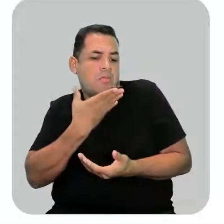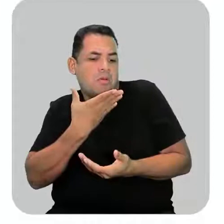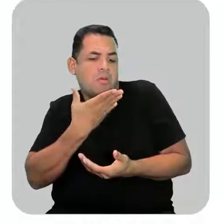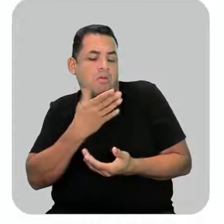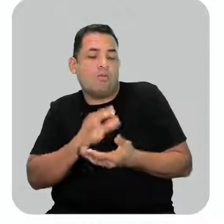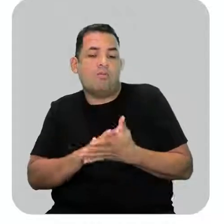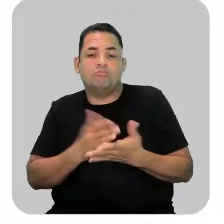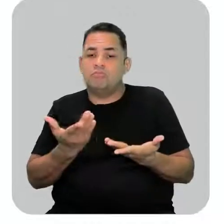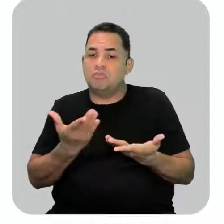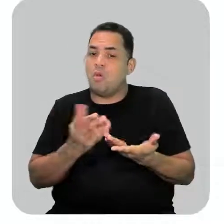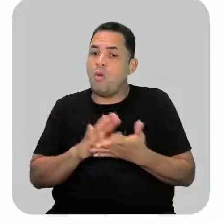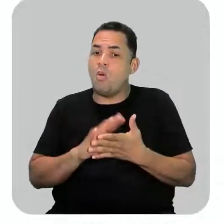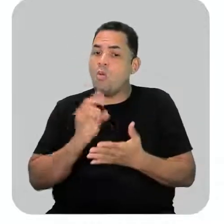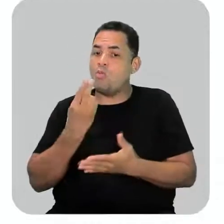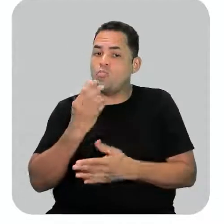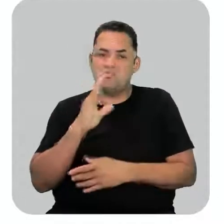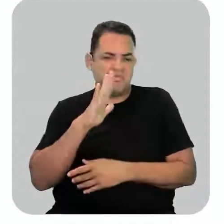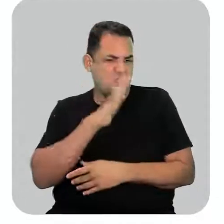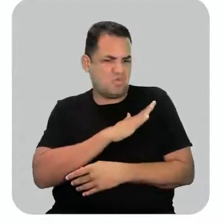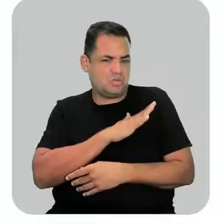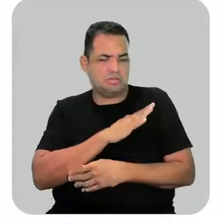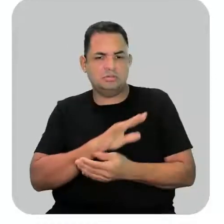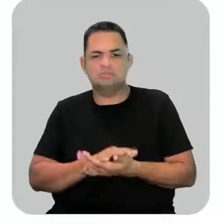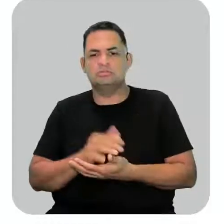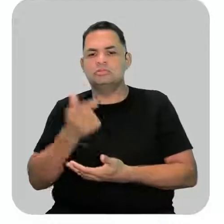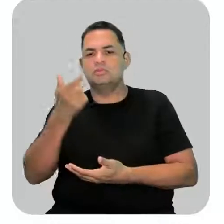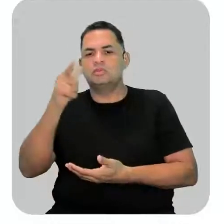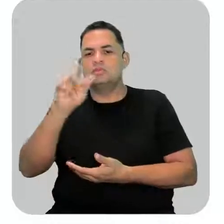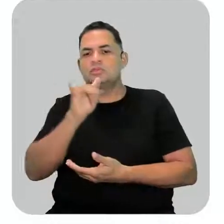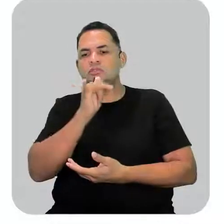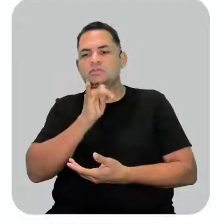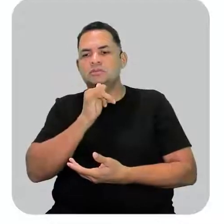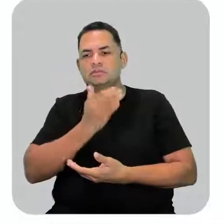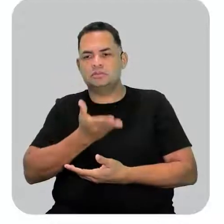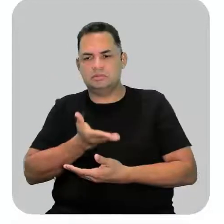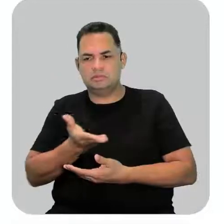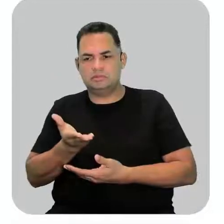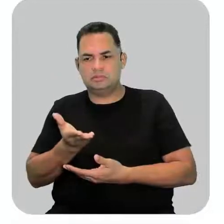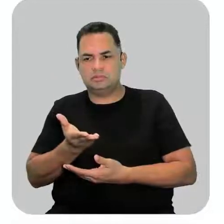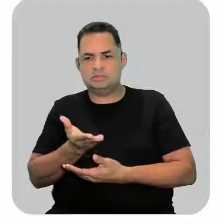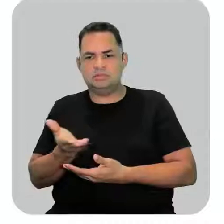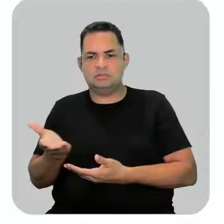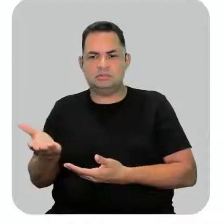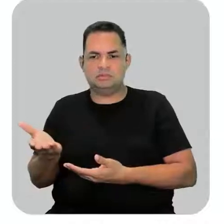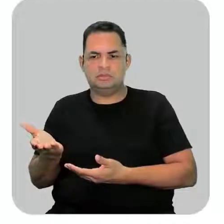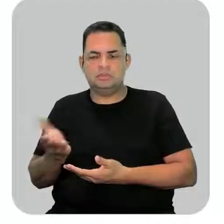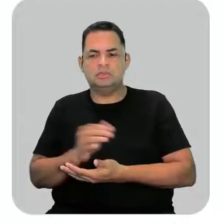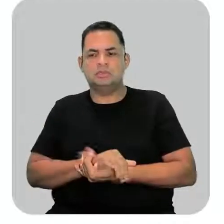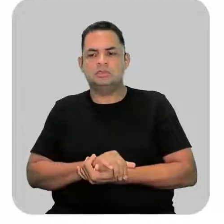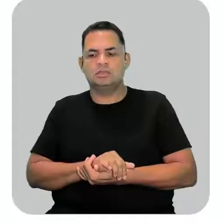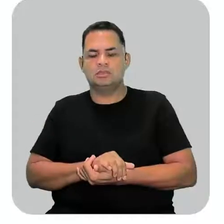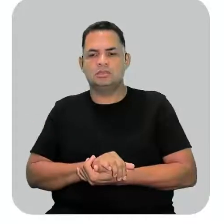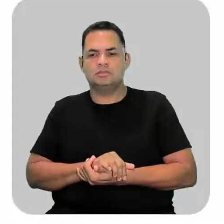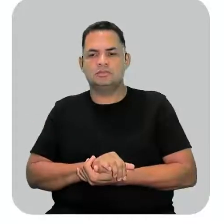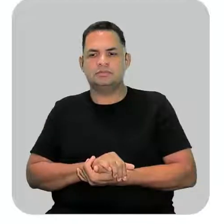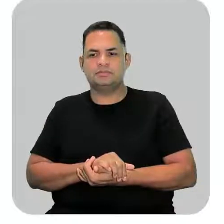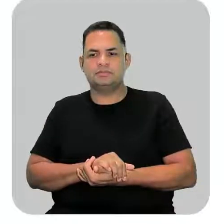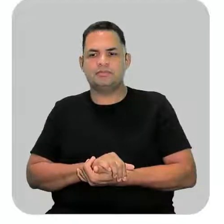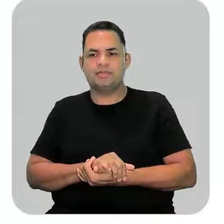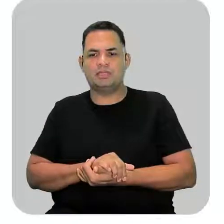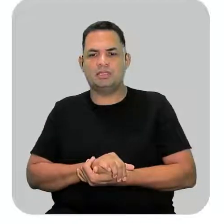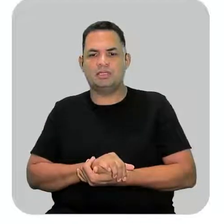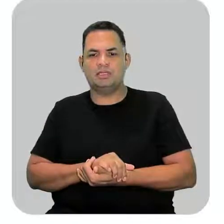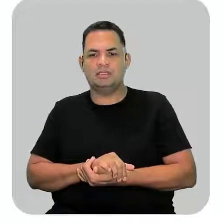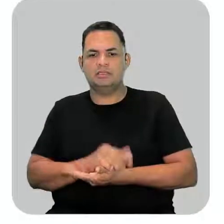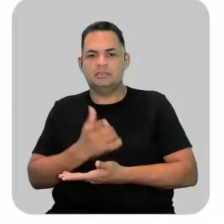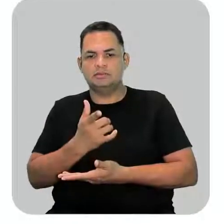ser prejudicial. Outro exemplo aqui, pessoal, de composição orgânica que faz parte do nosso